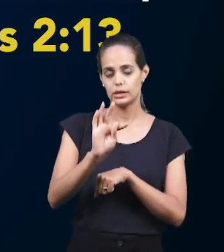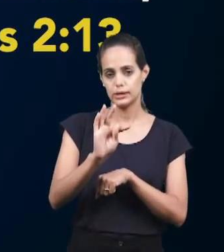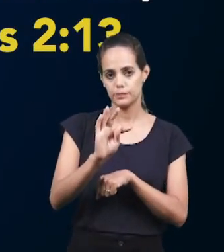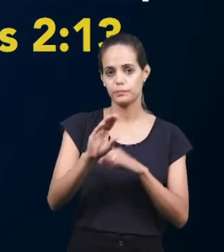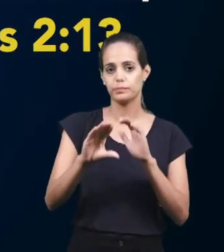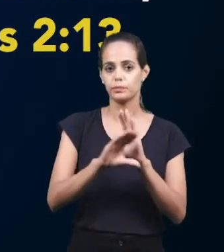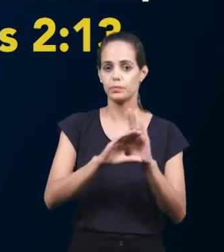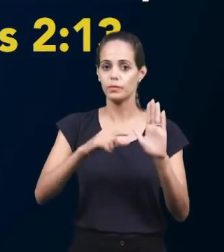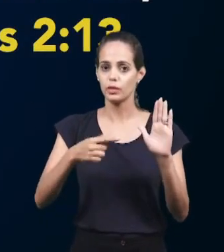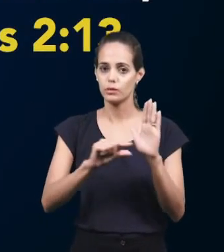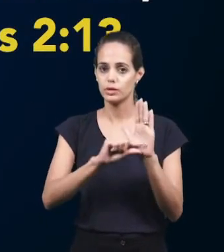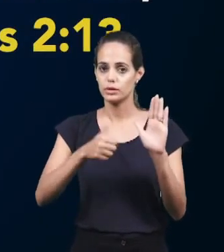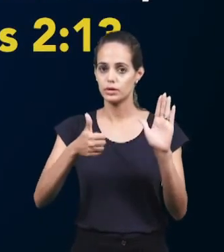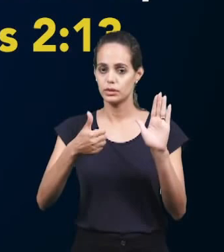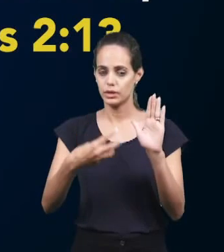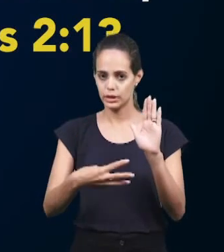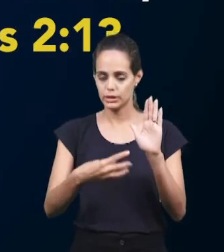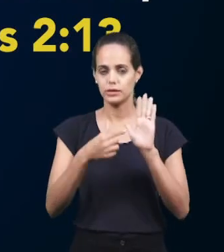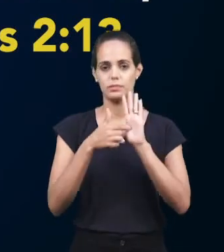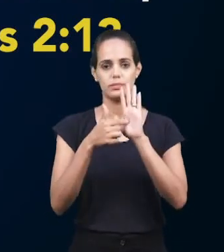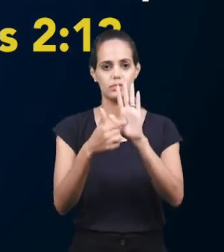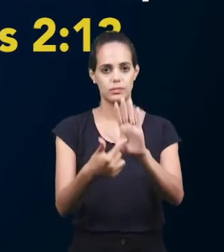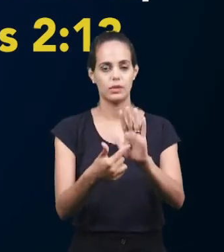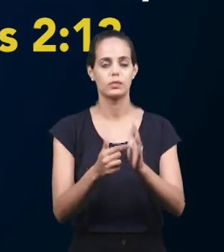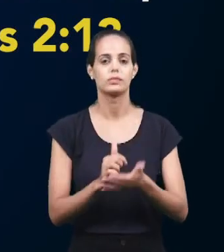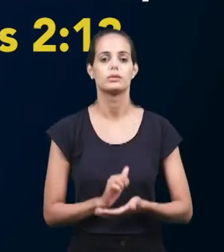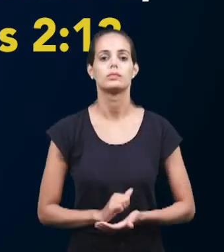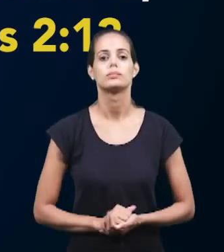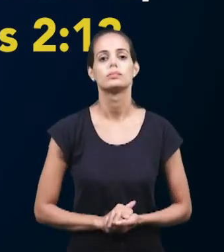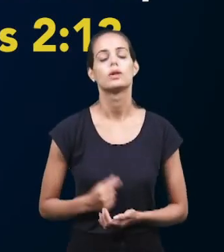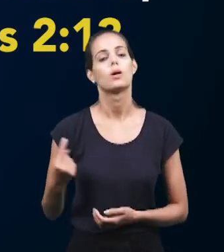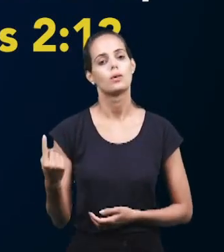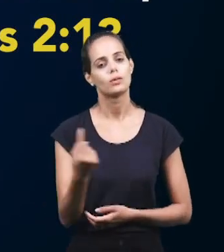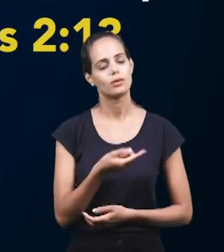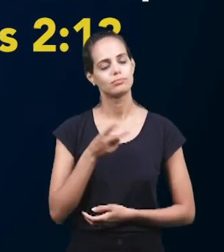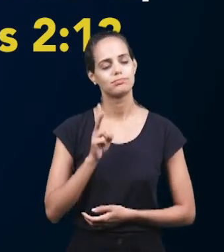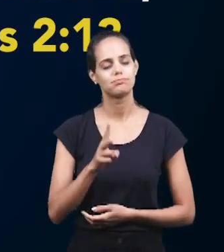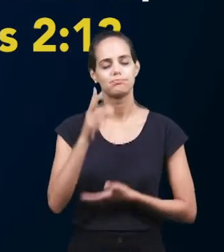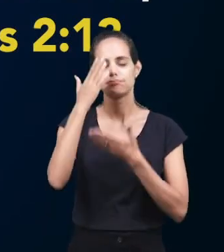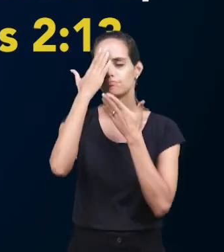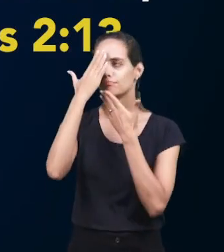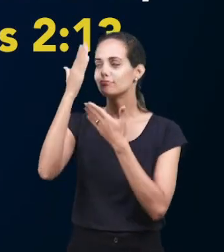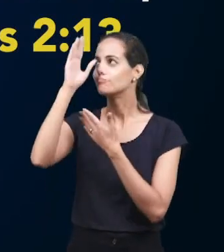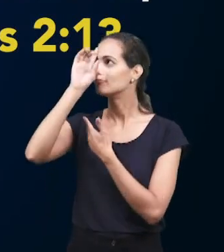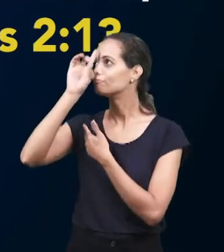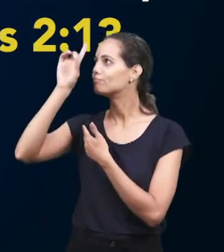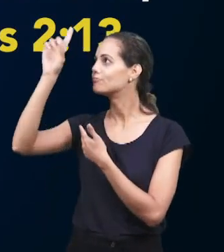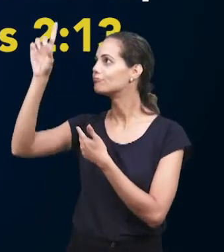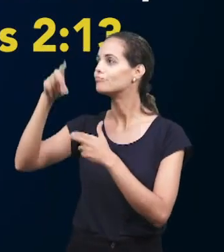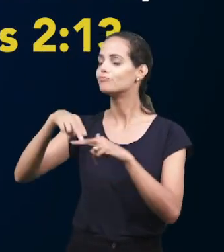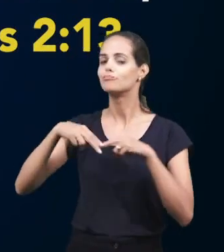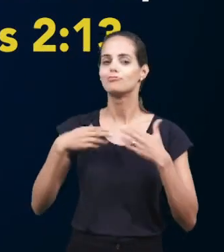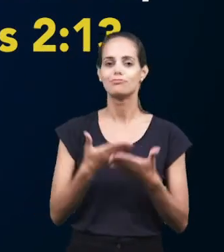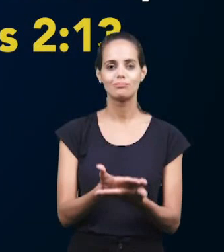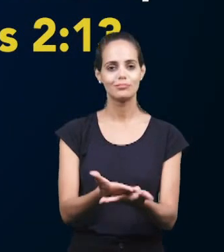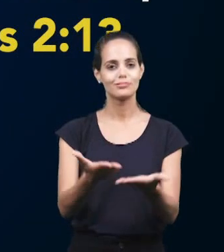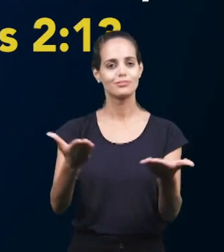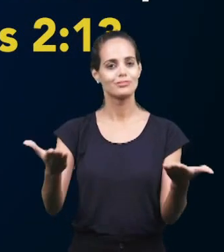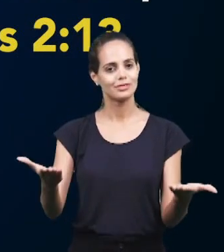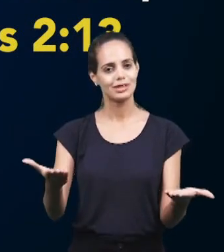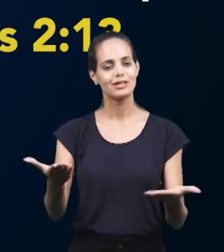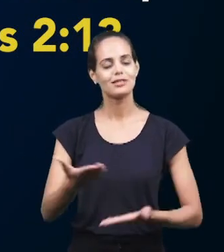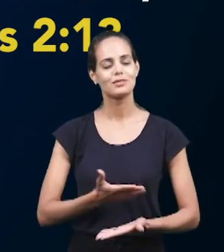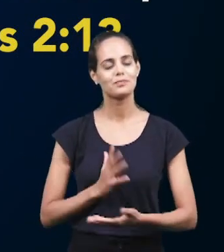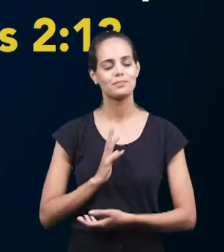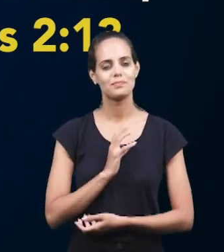2 Tessalonicenses 2,13, que diz assim: Mas devemos sempre dar graças a Deus por vós, irmãos